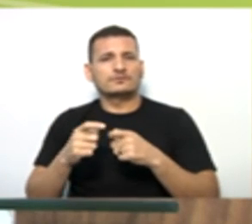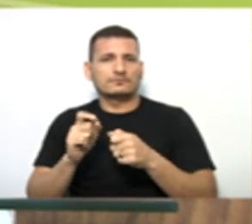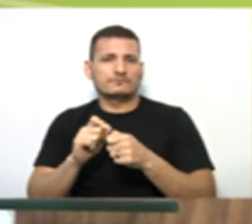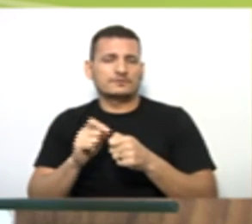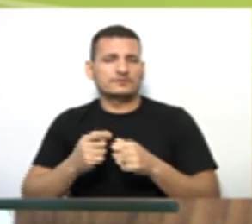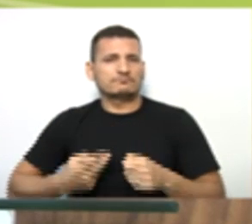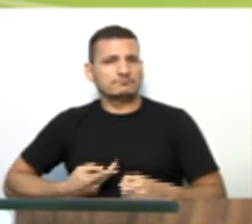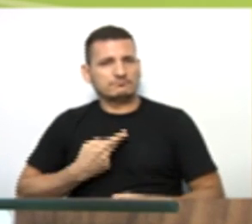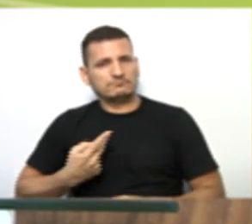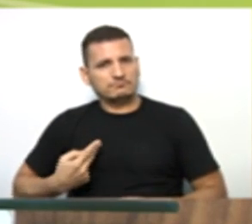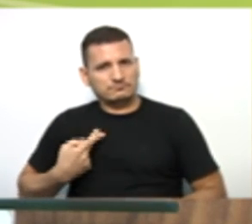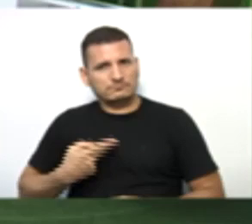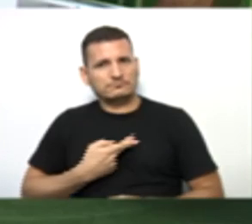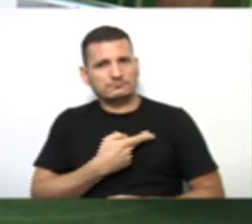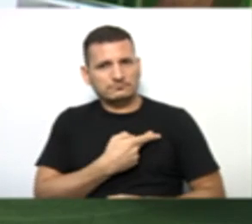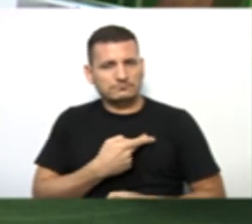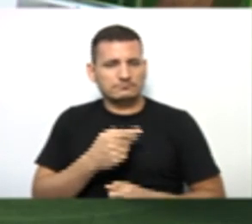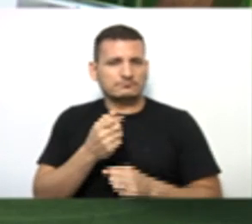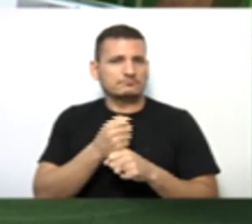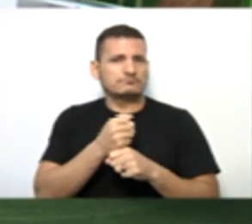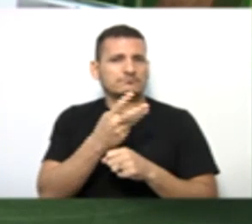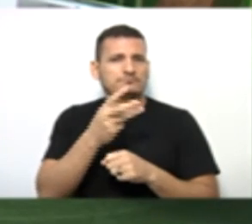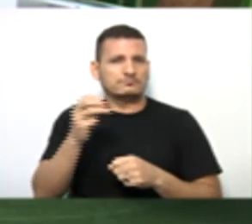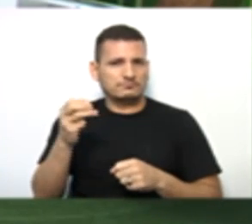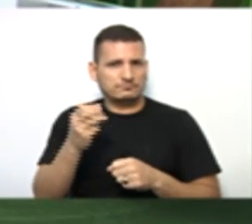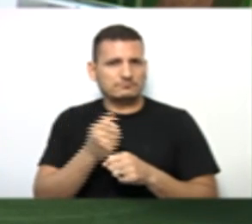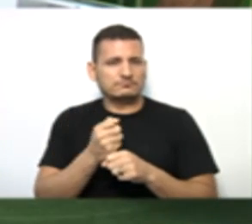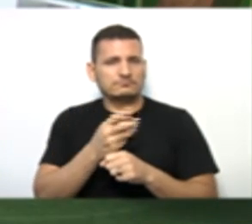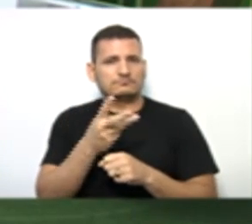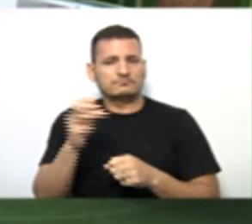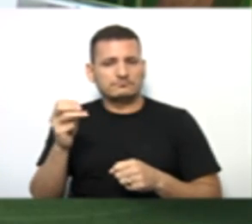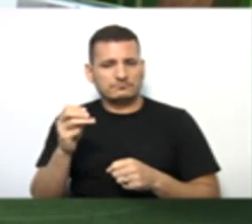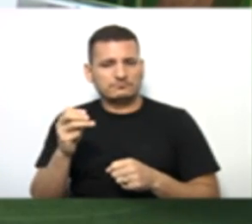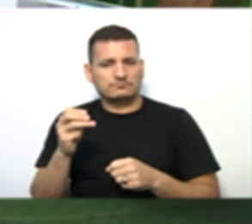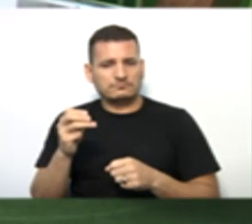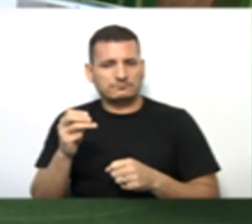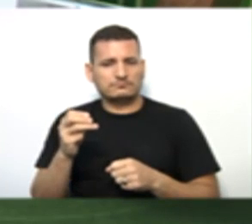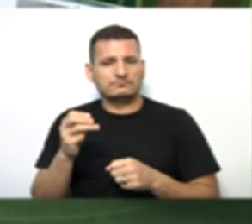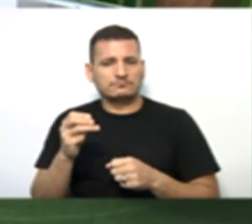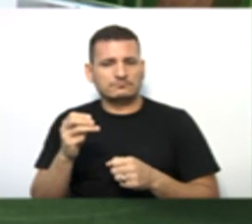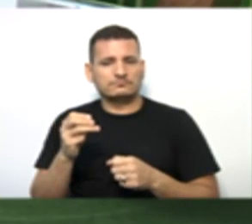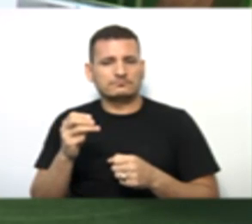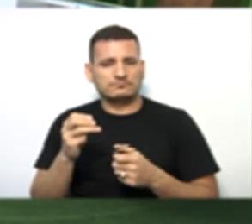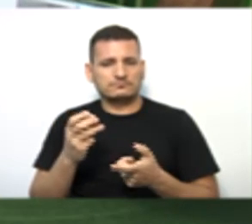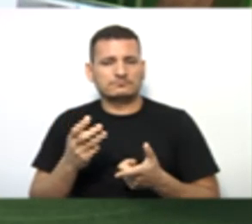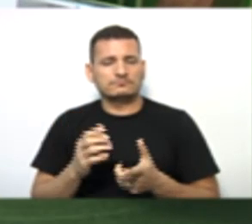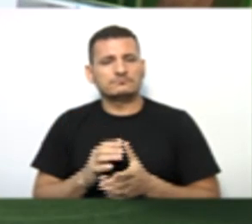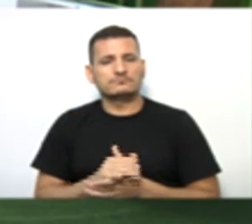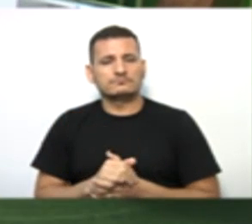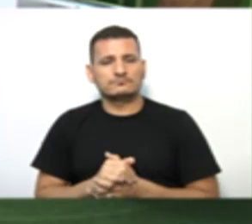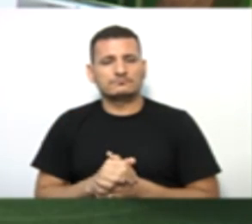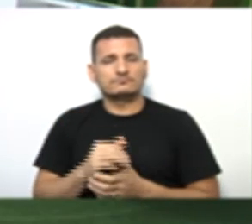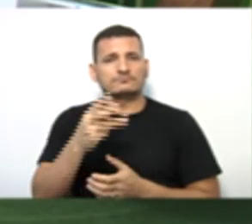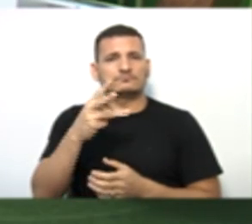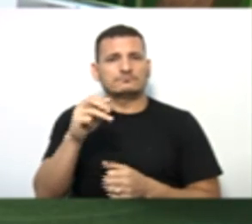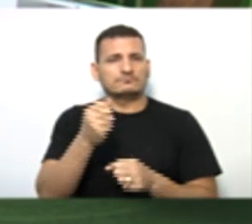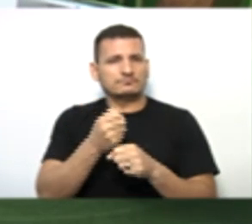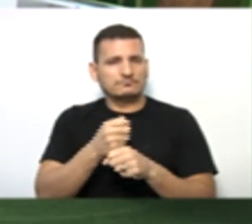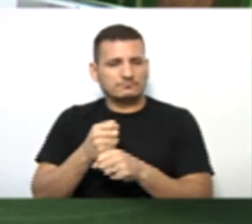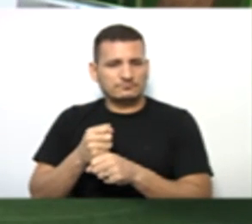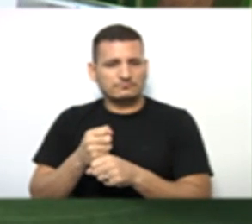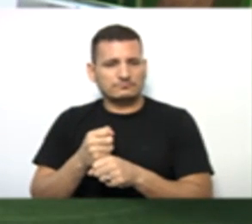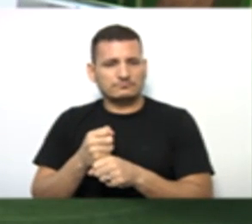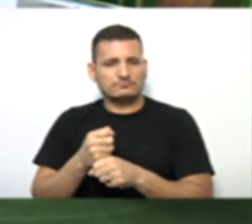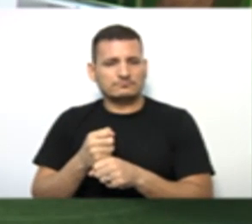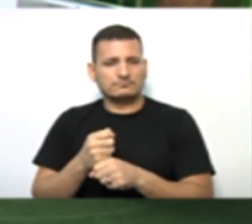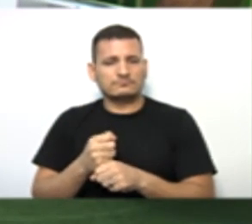cirurgias. Com certeza, é verdade. Anos, olha só, com 30 né? anos, gente, né? 30 com menos de 30 anos de desenvolvimento de software. 30 anos tá aí, né?